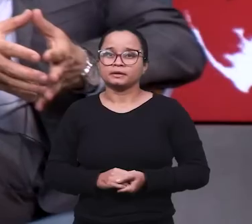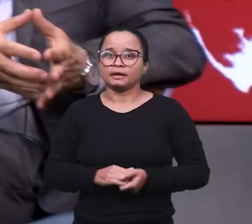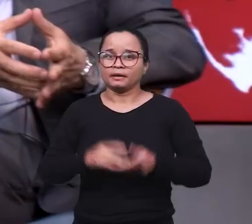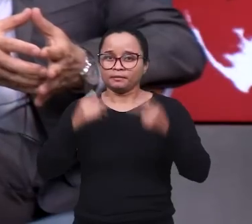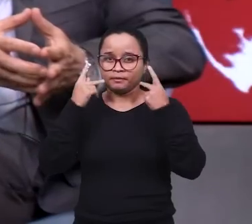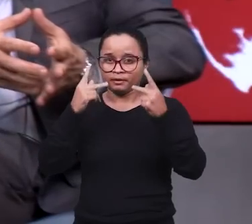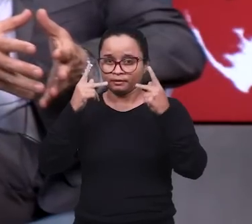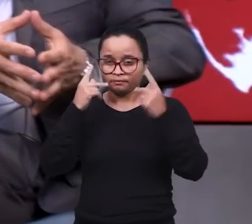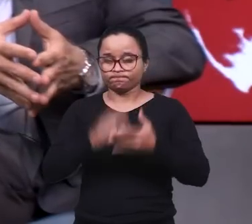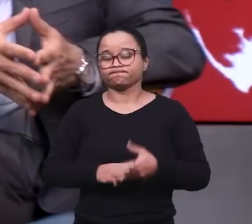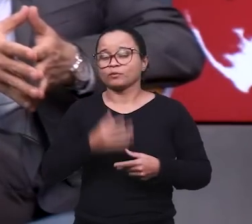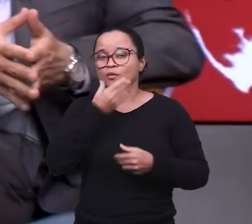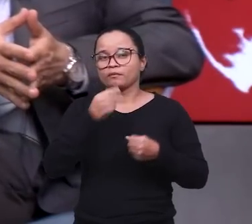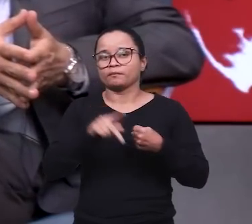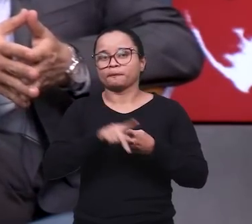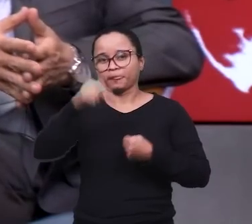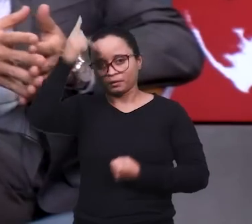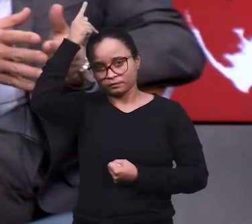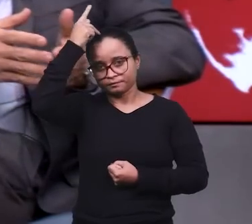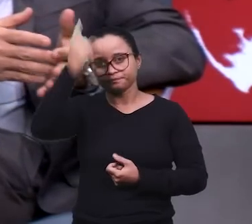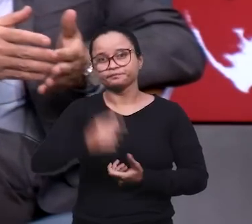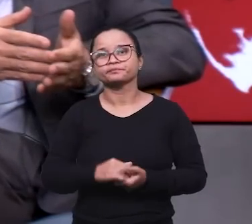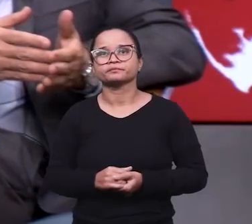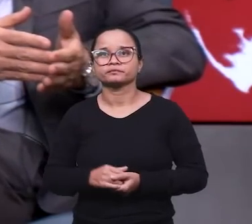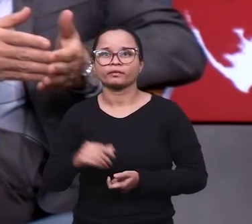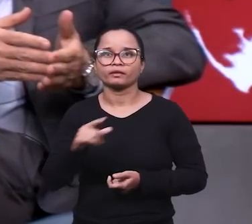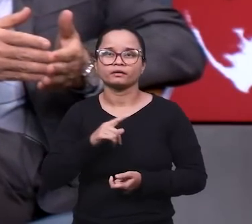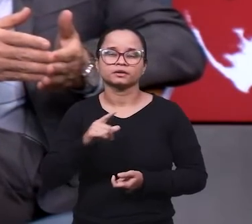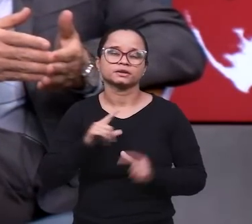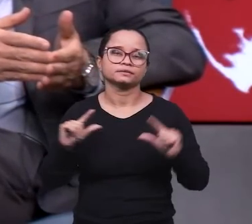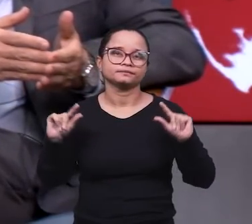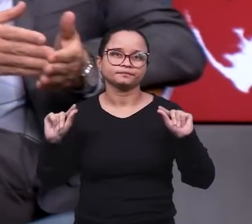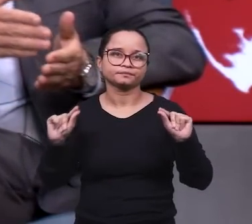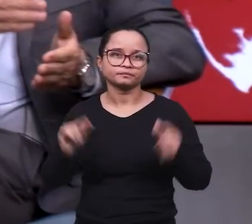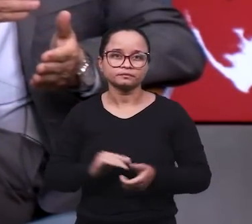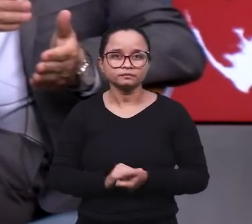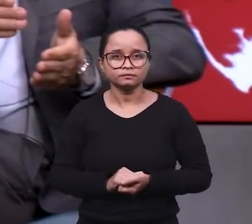de Pedro no Pentecostes leva